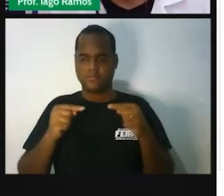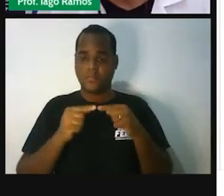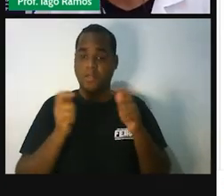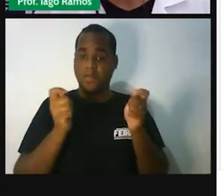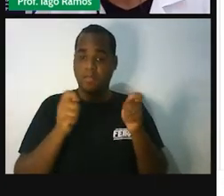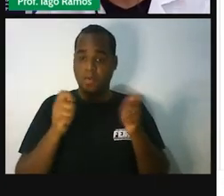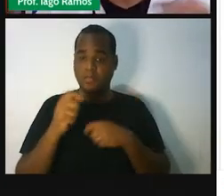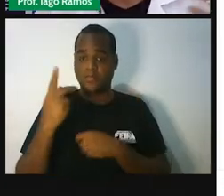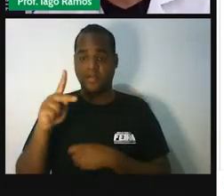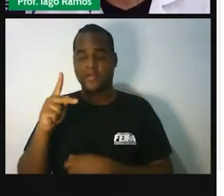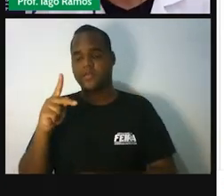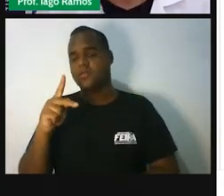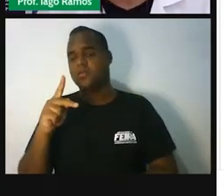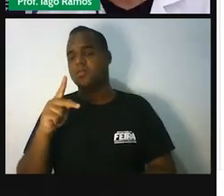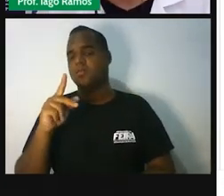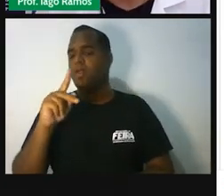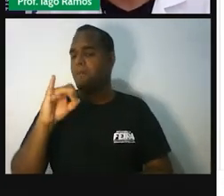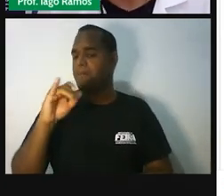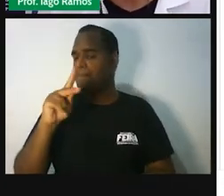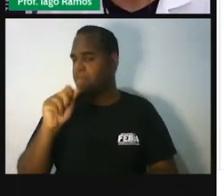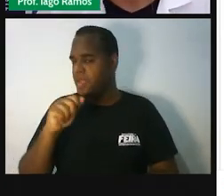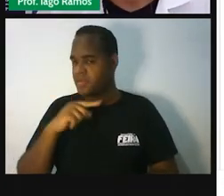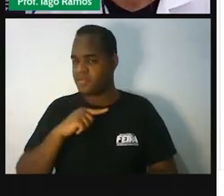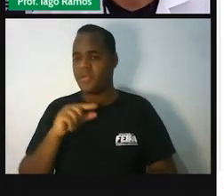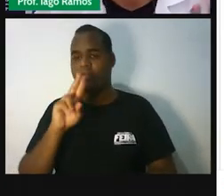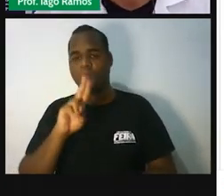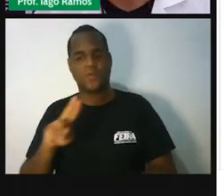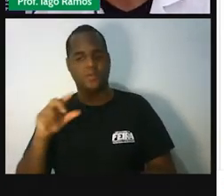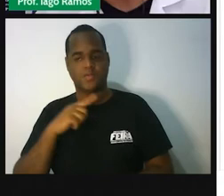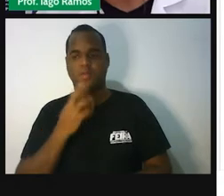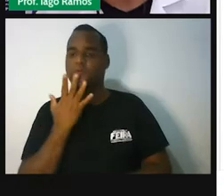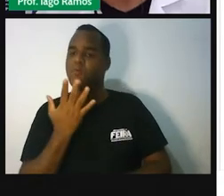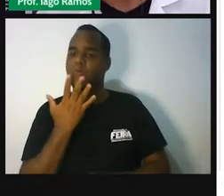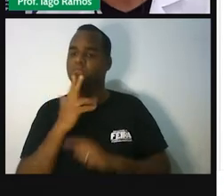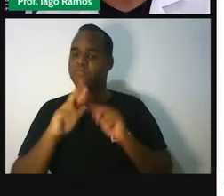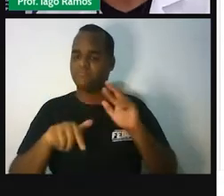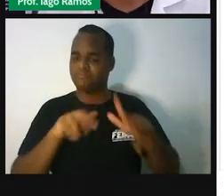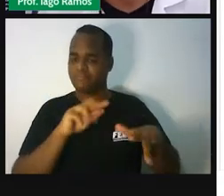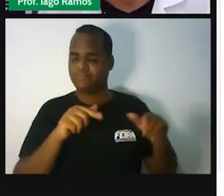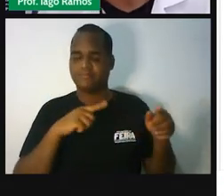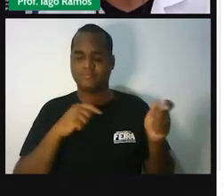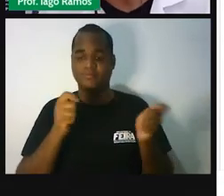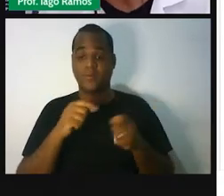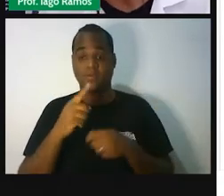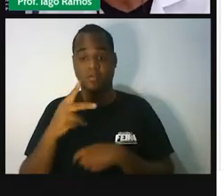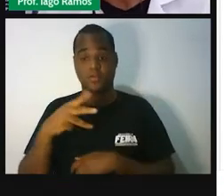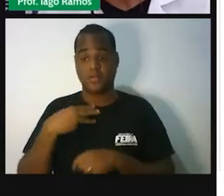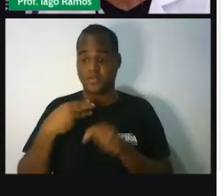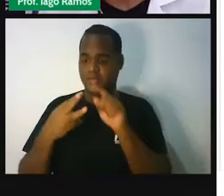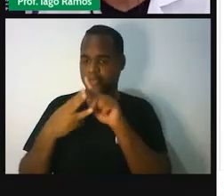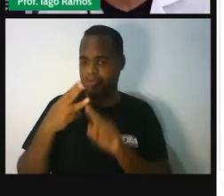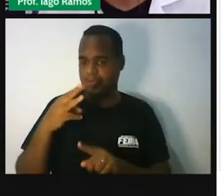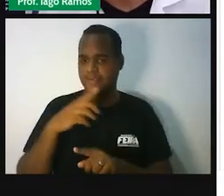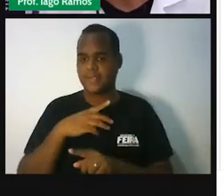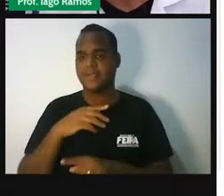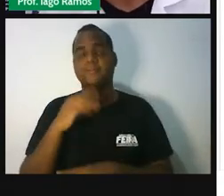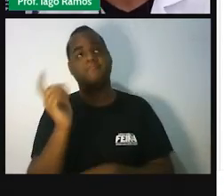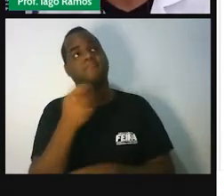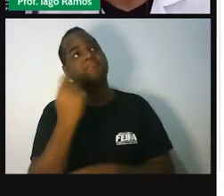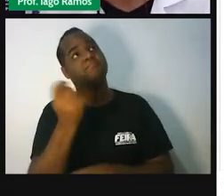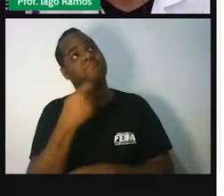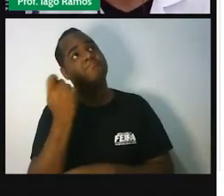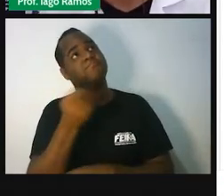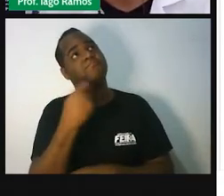uma pipa só de várias cores, usando várias cores diferentes. Mas digamos que você vai fazer três pipas e você tem